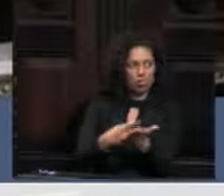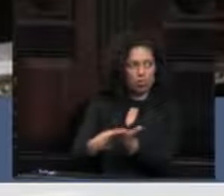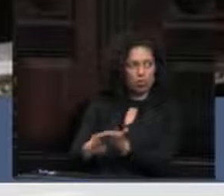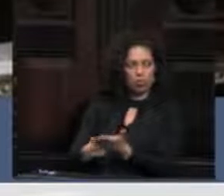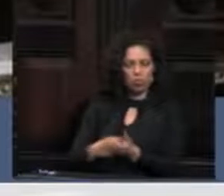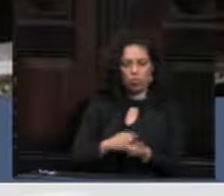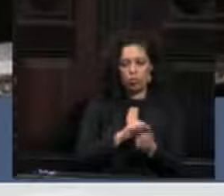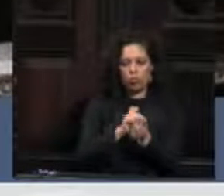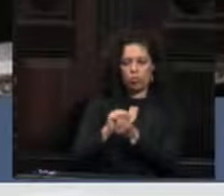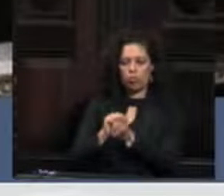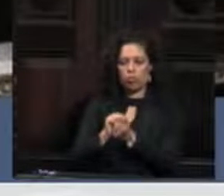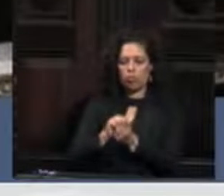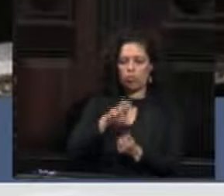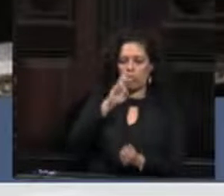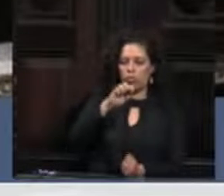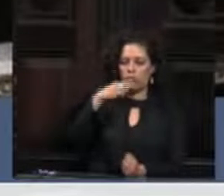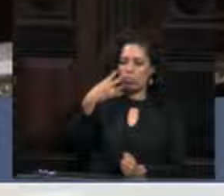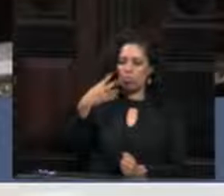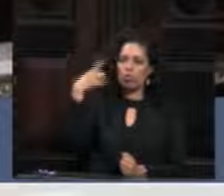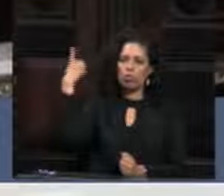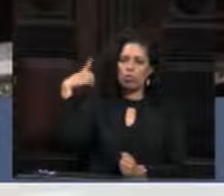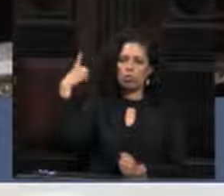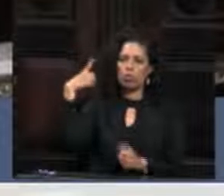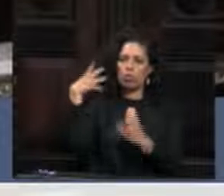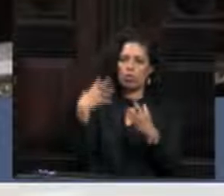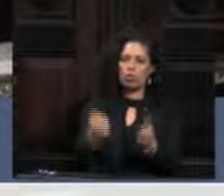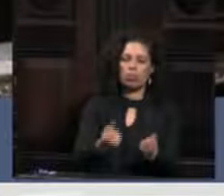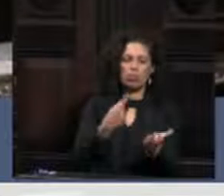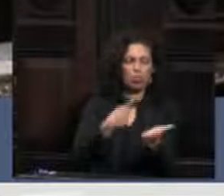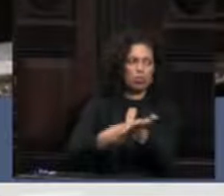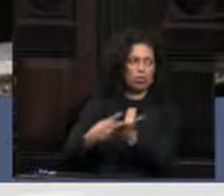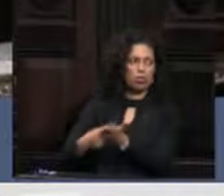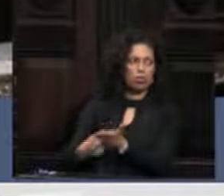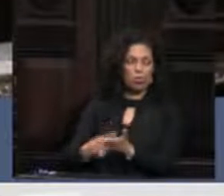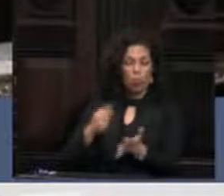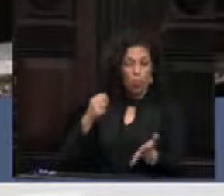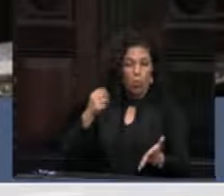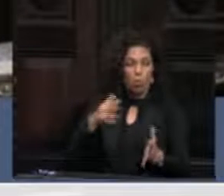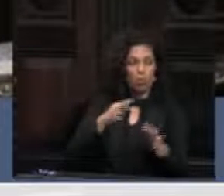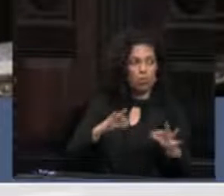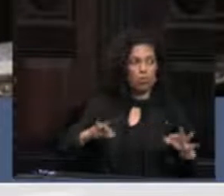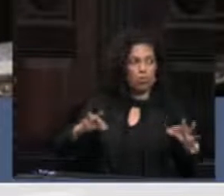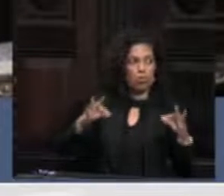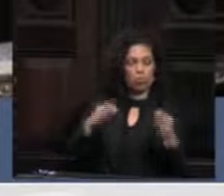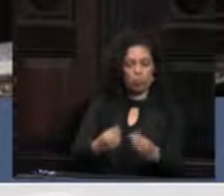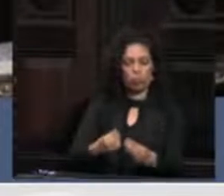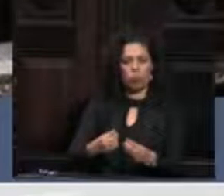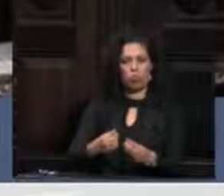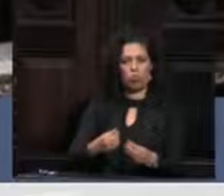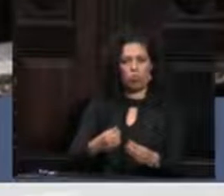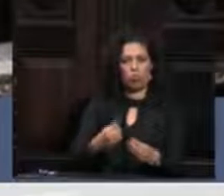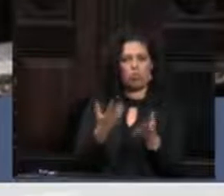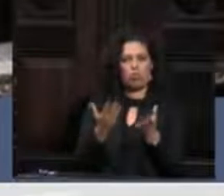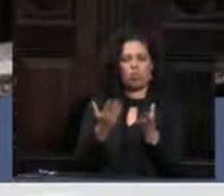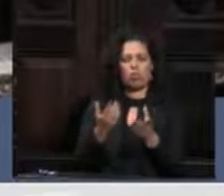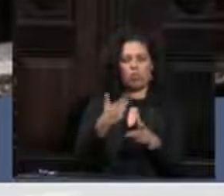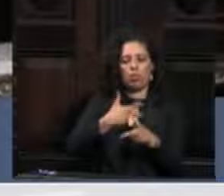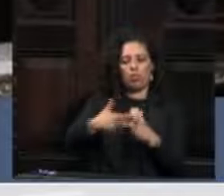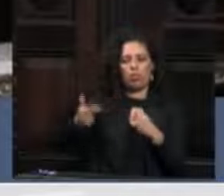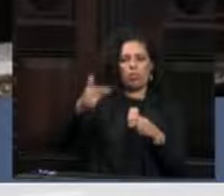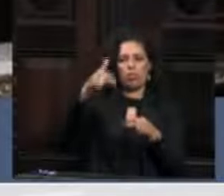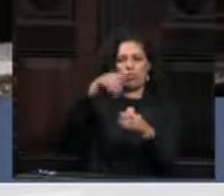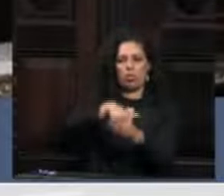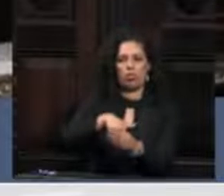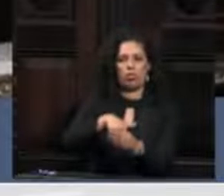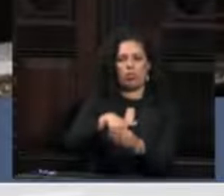dos 54 deputados presentes, quase todos candidatos à reeleição